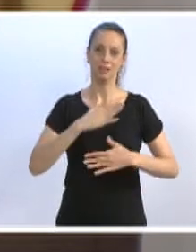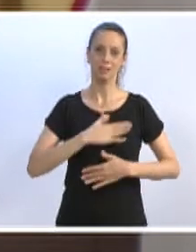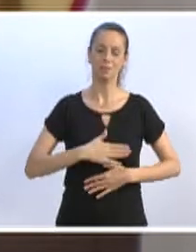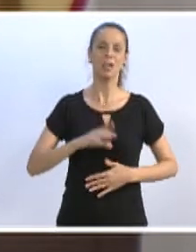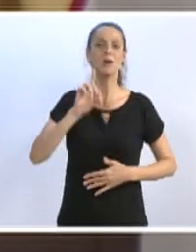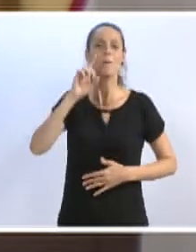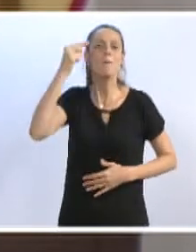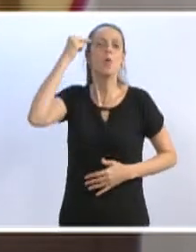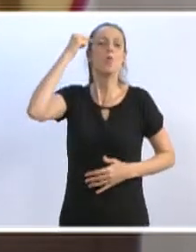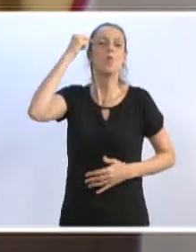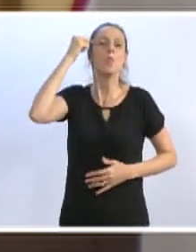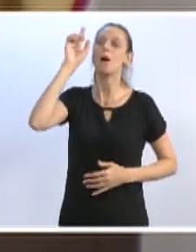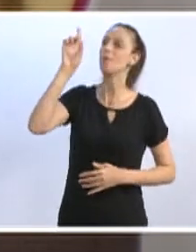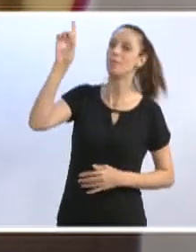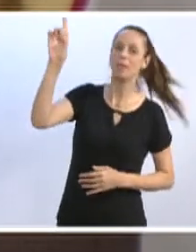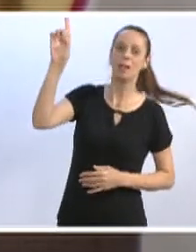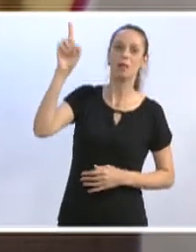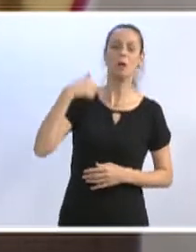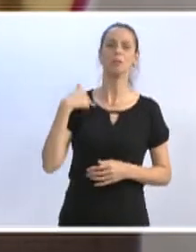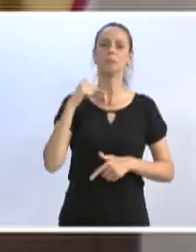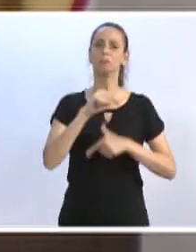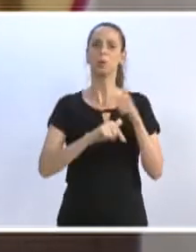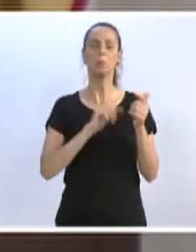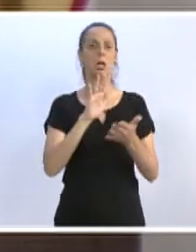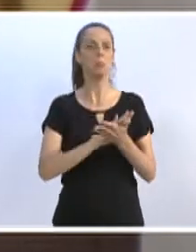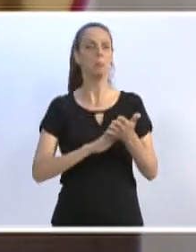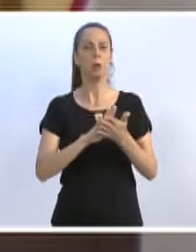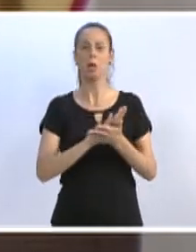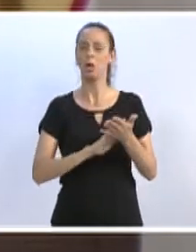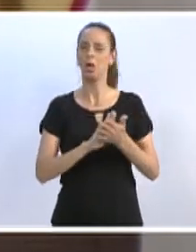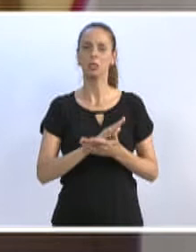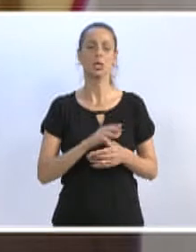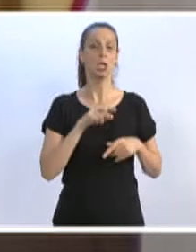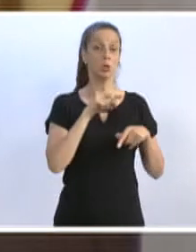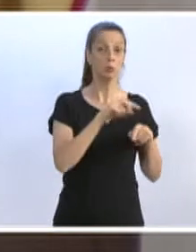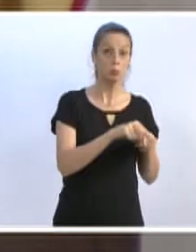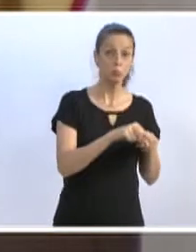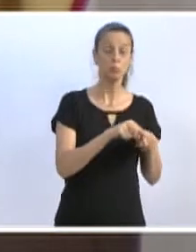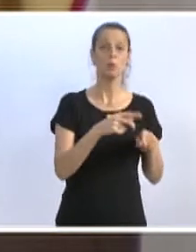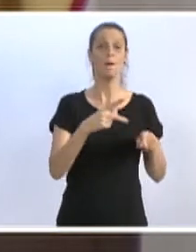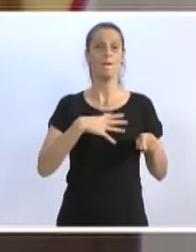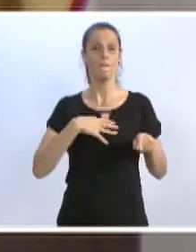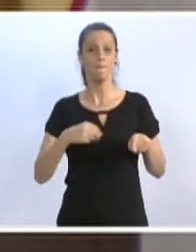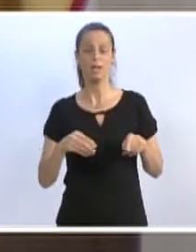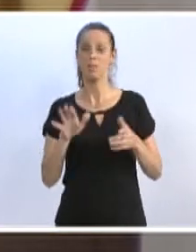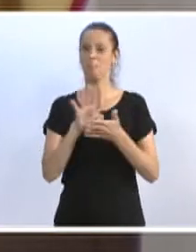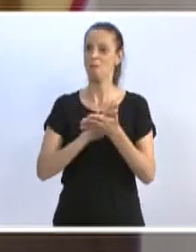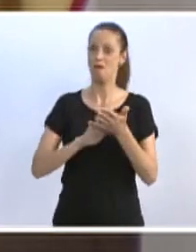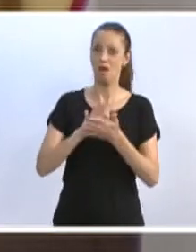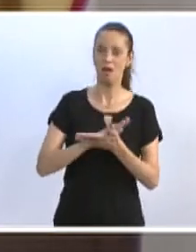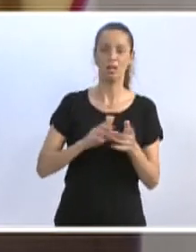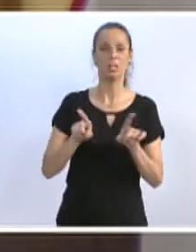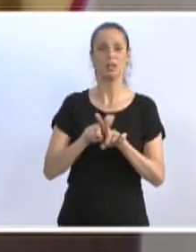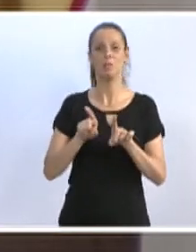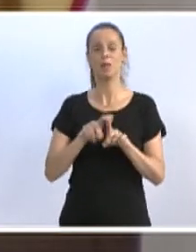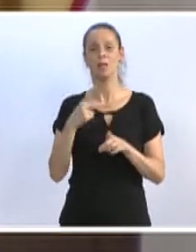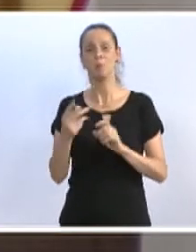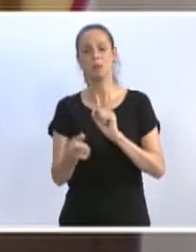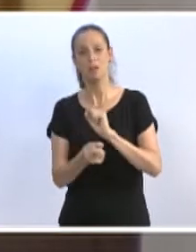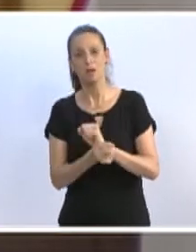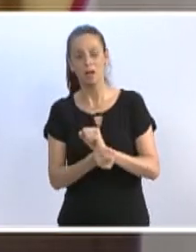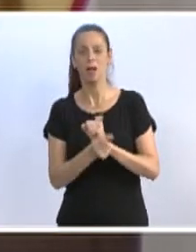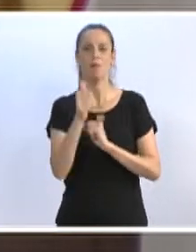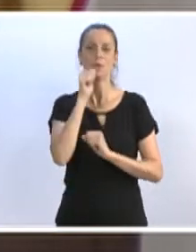ao Senhor teu Deus. Não farás algum trabalho, nem tu, nem teu filho, nem tua filha, nem teu escravo, nem